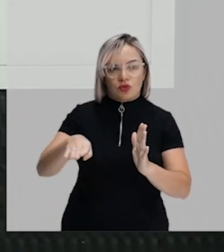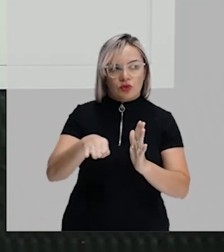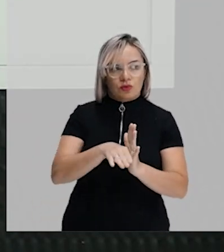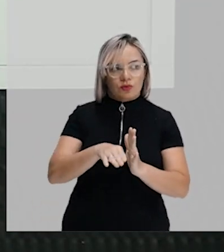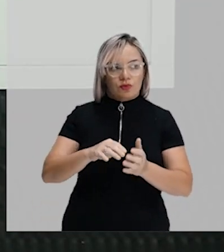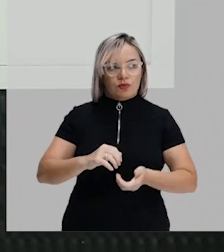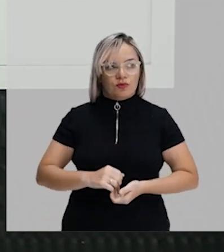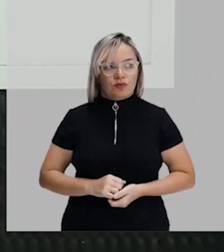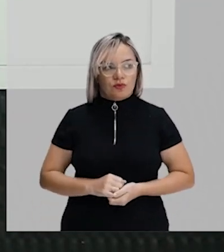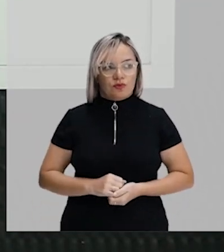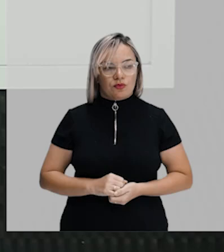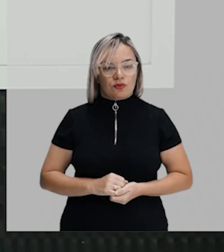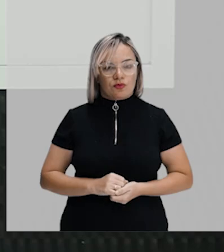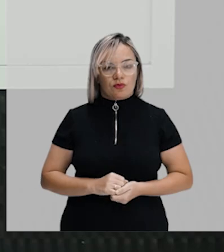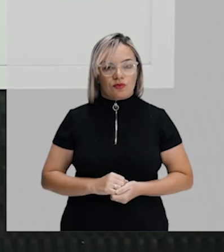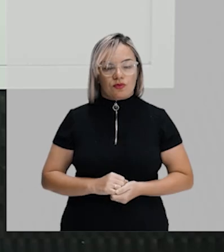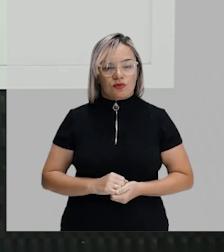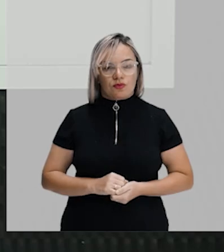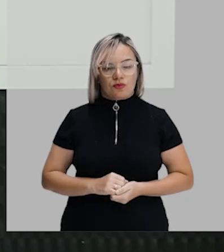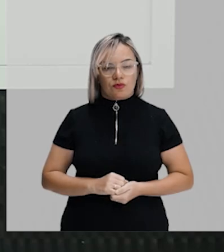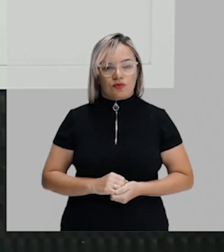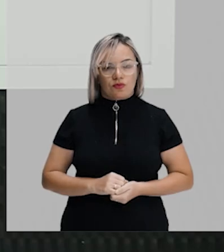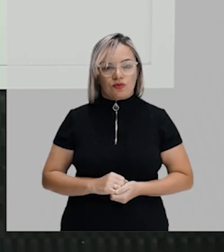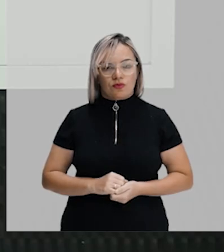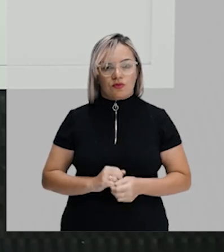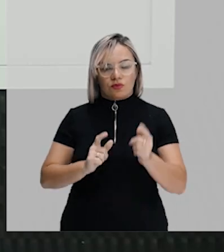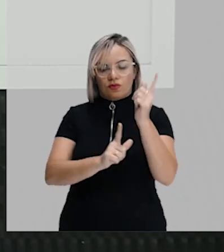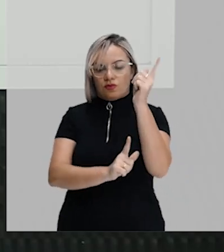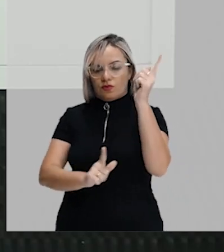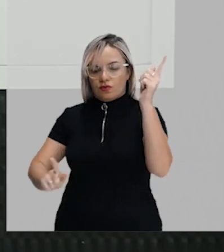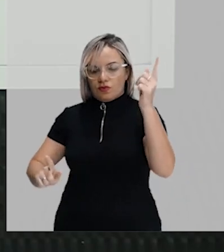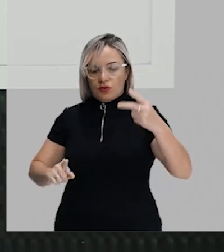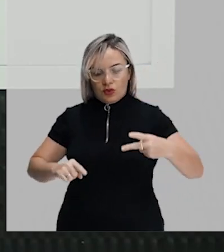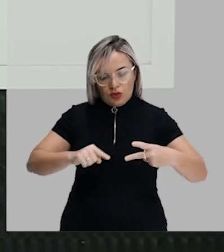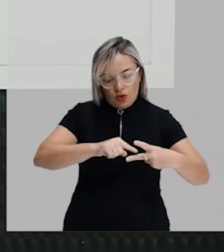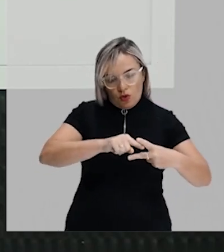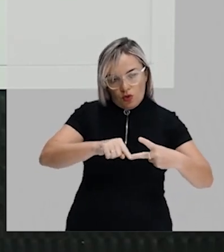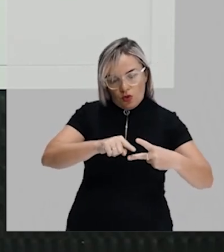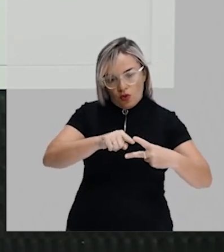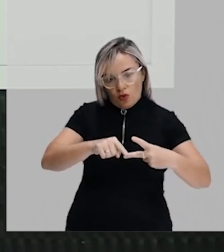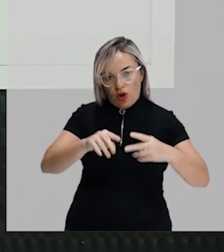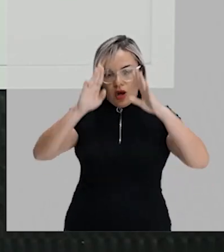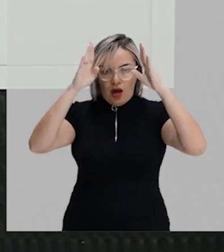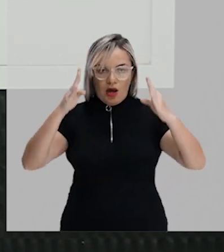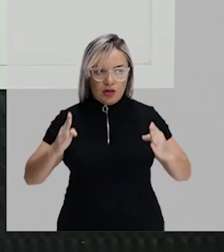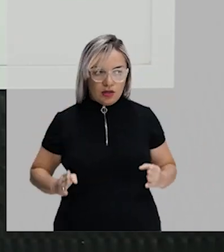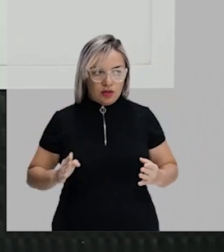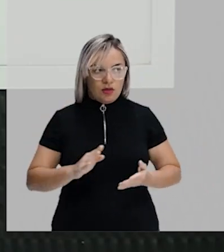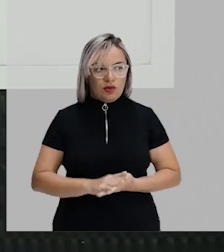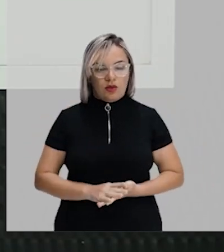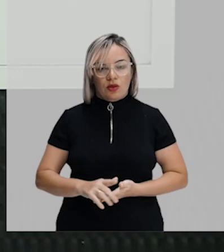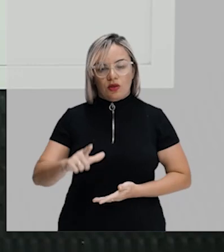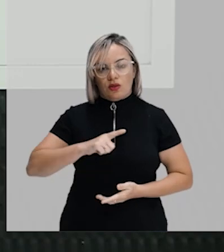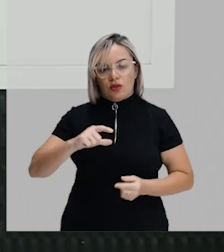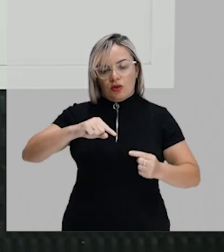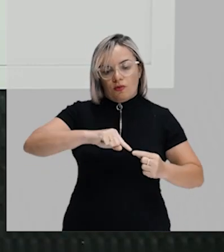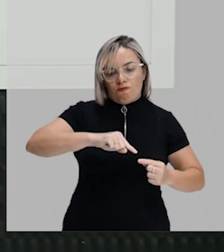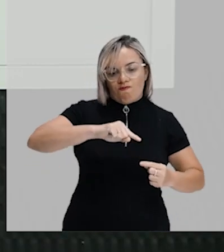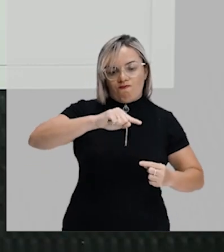ponto, bem aqui neste ponto, em que nós vamos analisar o seguinte, ó. Eu tenho aqui,